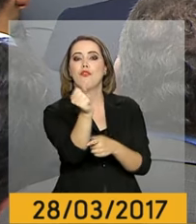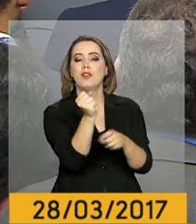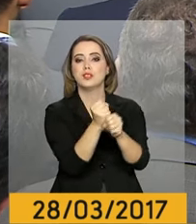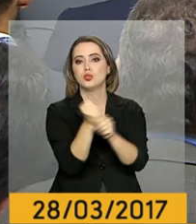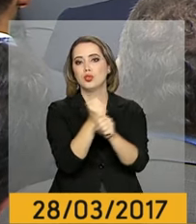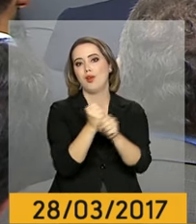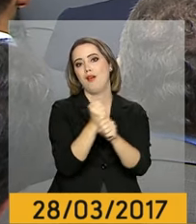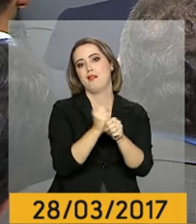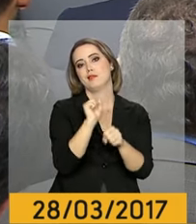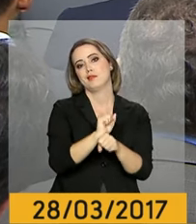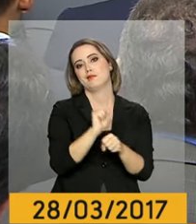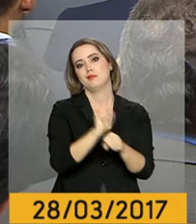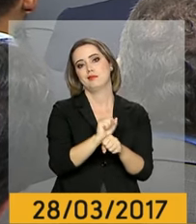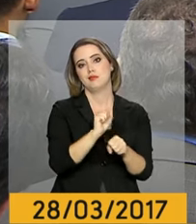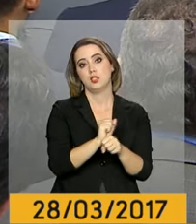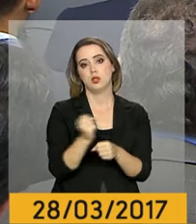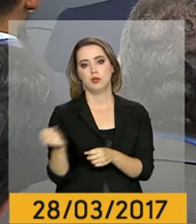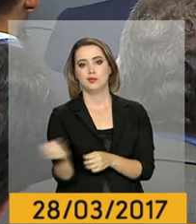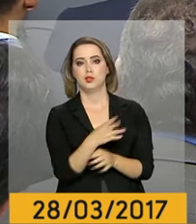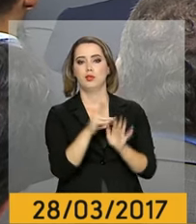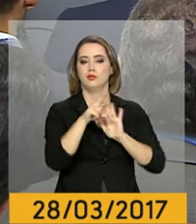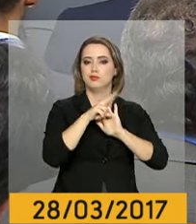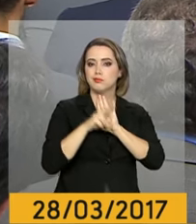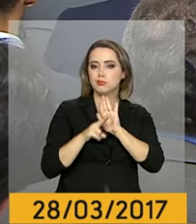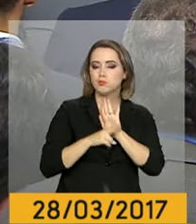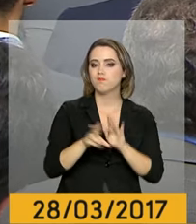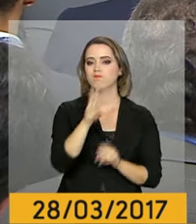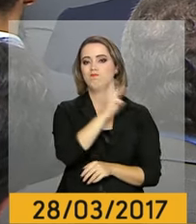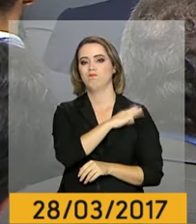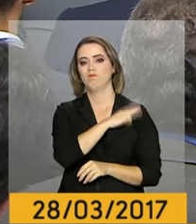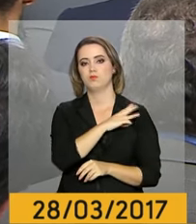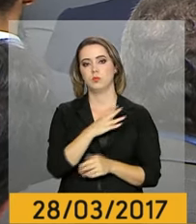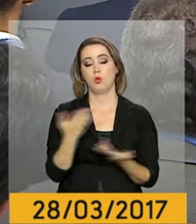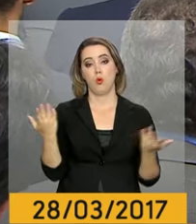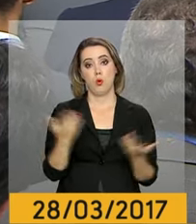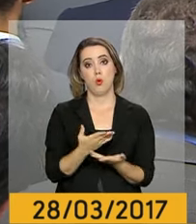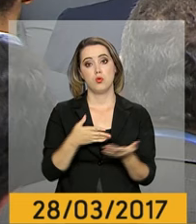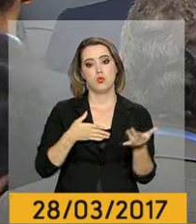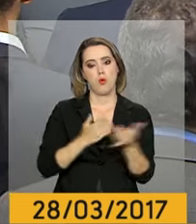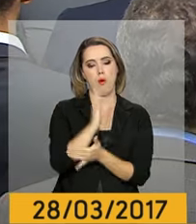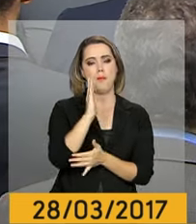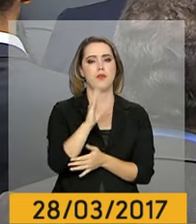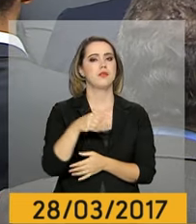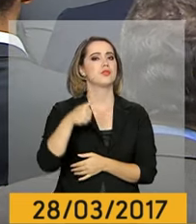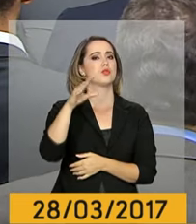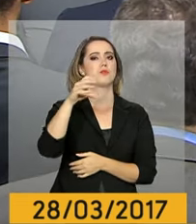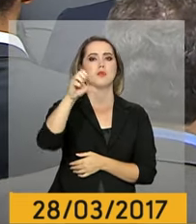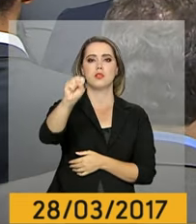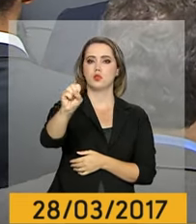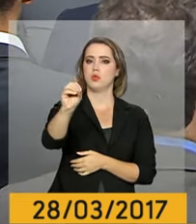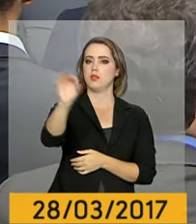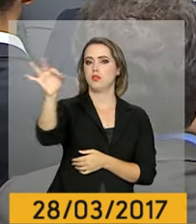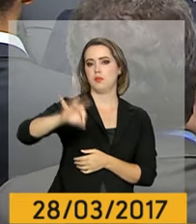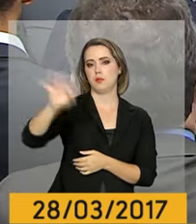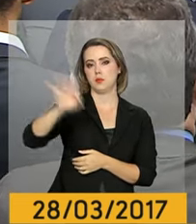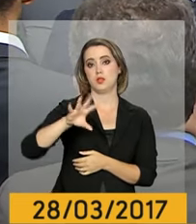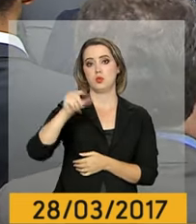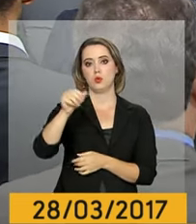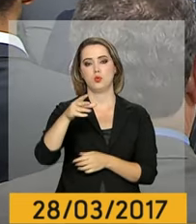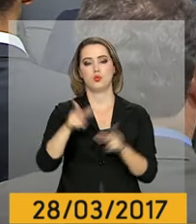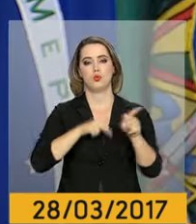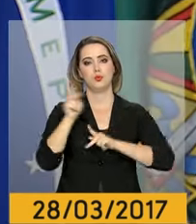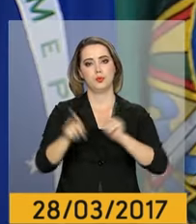fazer uma reforma do ensino médio hoje com aprovação de mais de 80% da população é